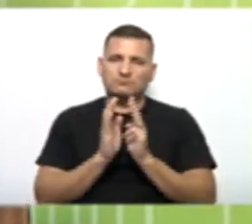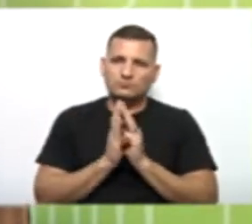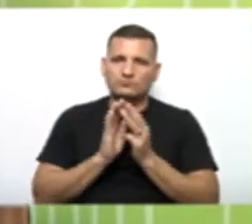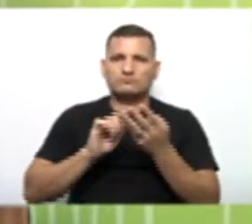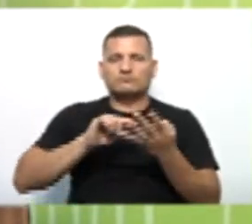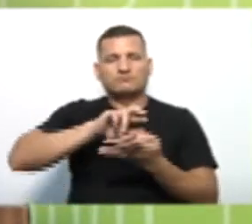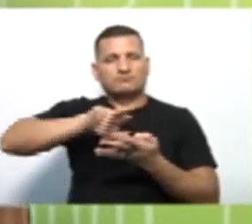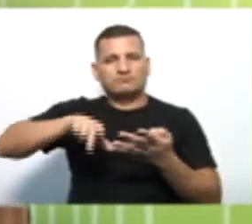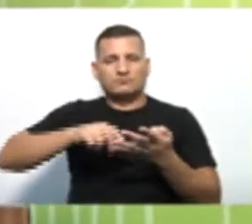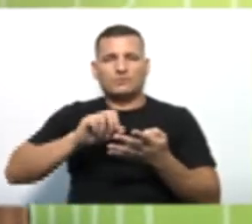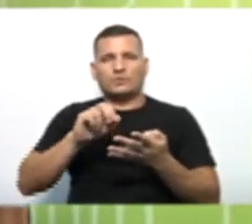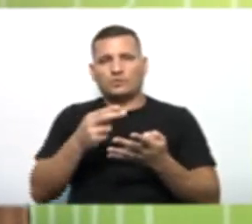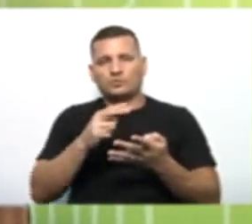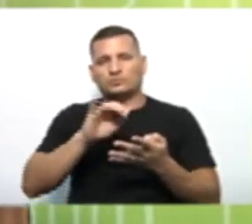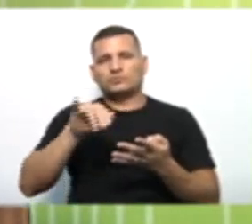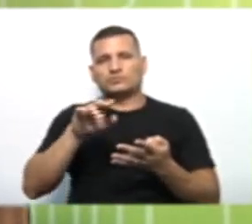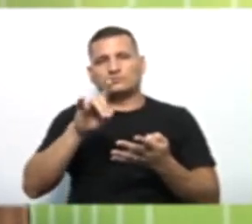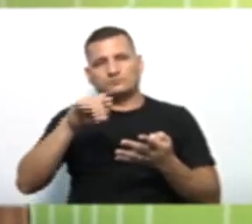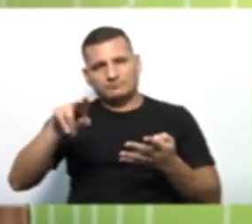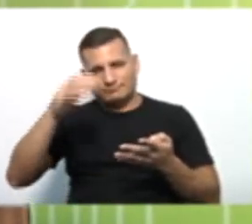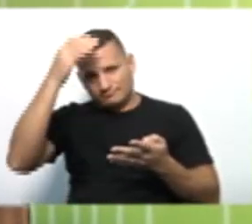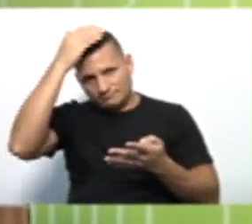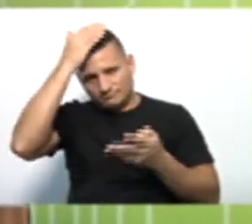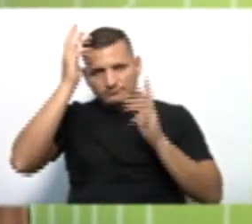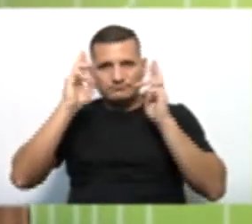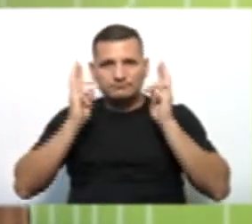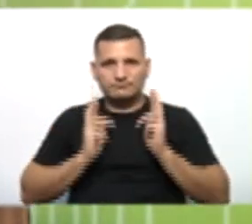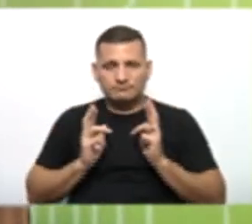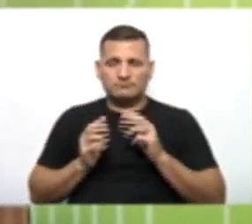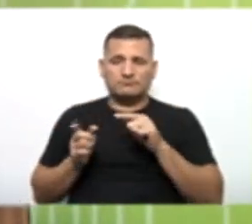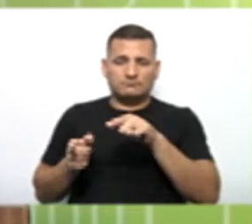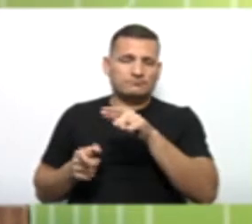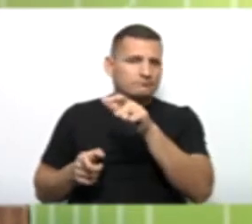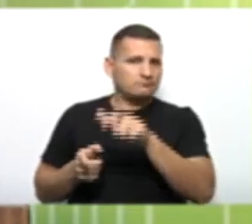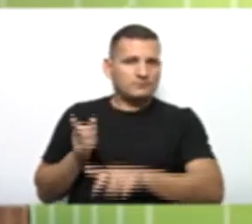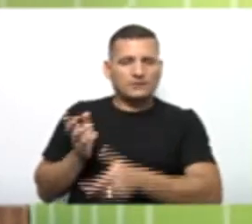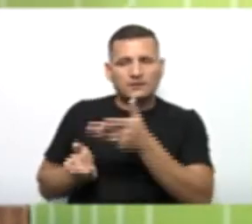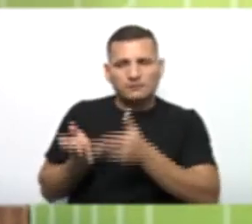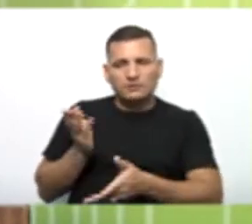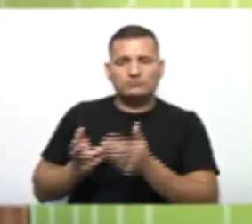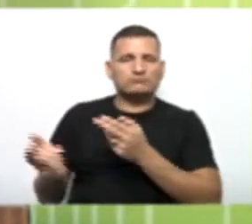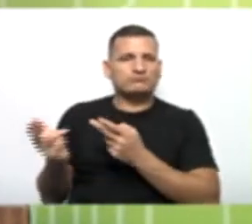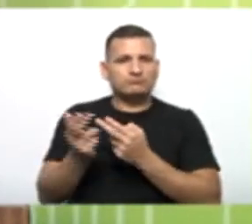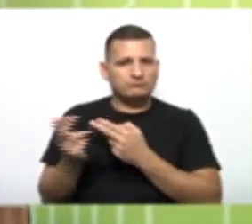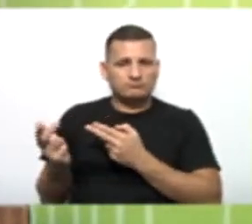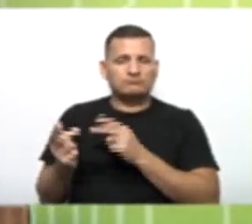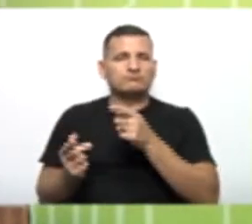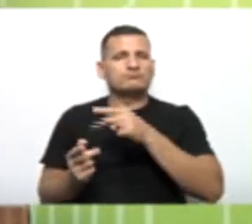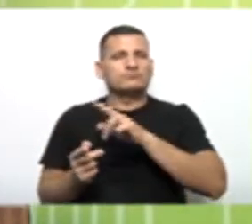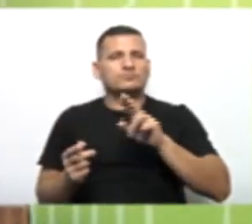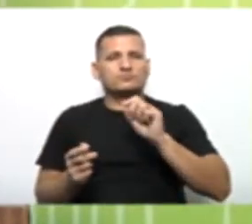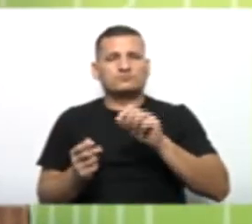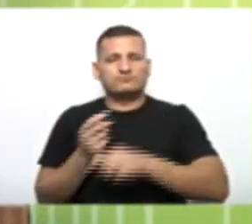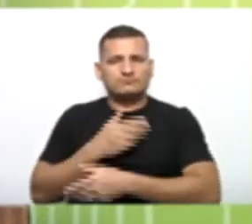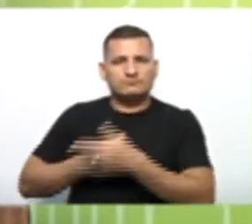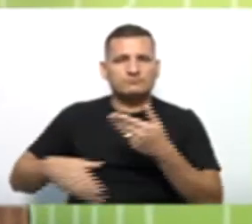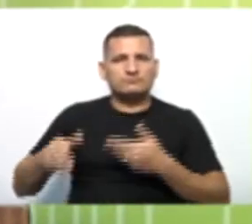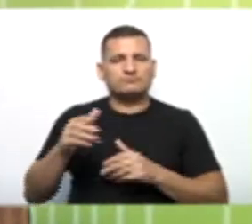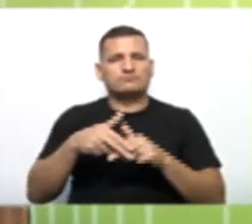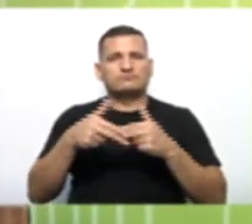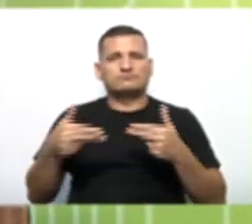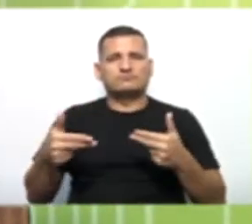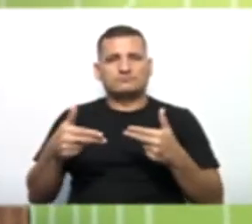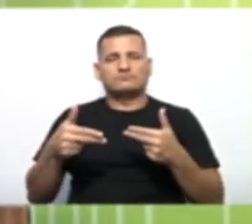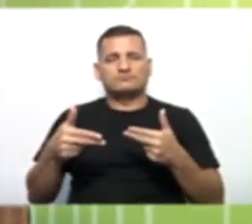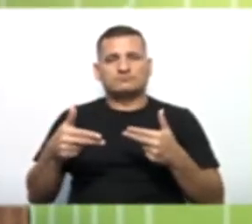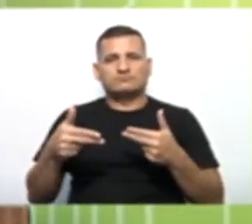né ou judia essa pessoa deve ter o mesmo tratamento isso nós chamamos de é ético raciais